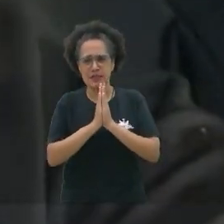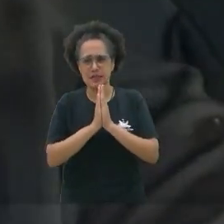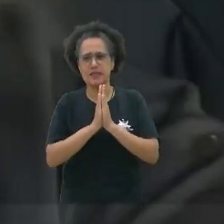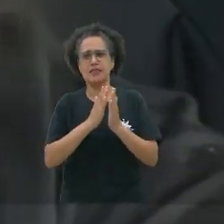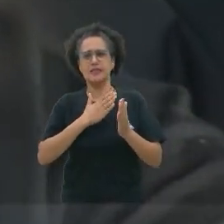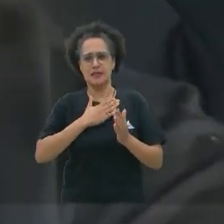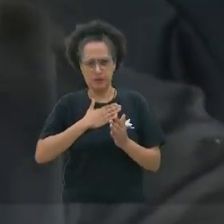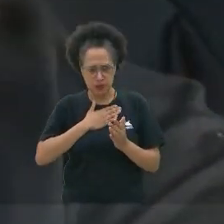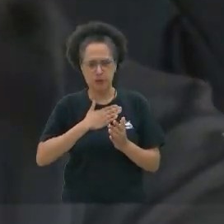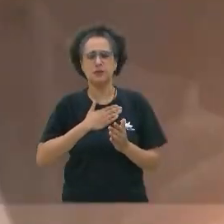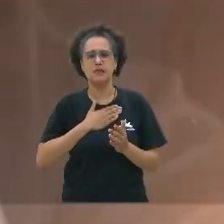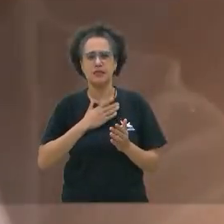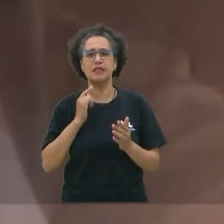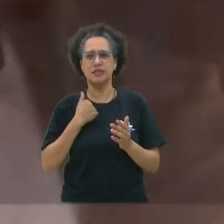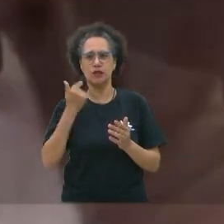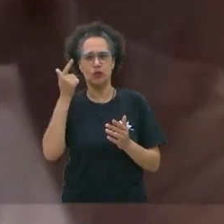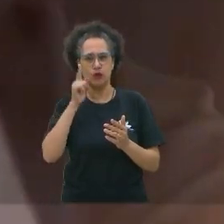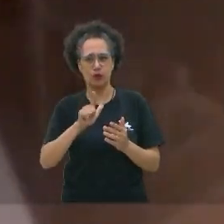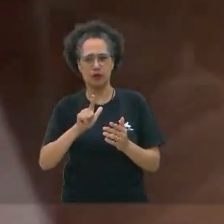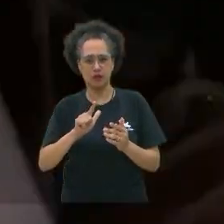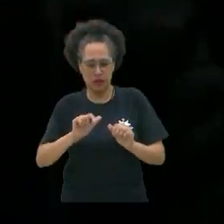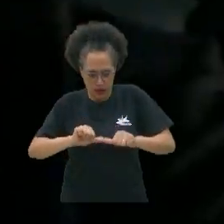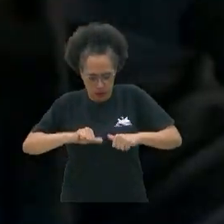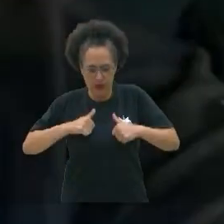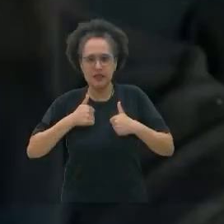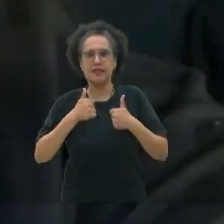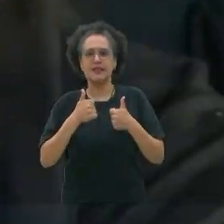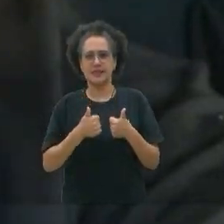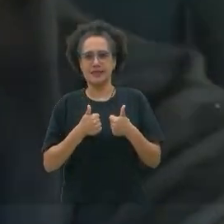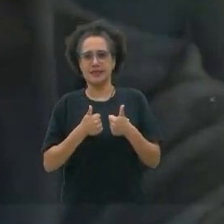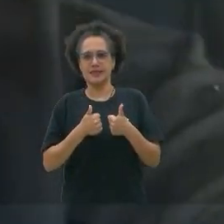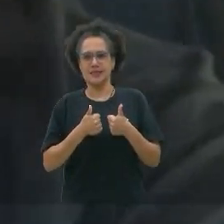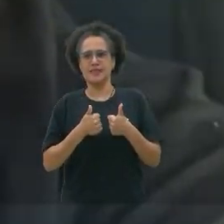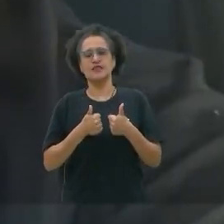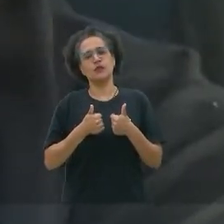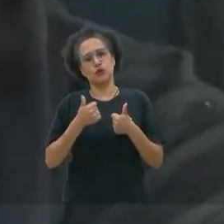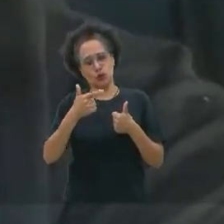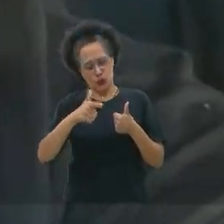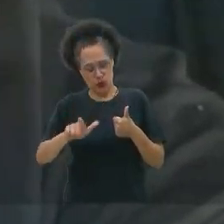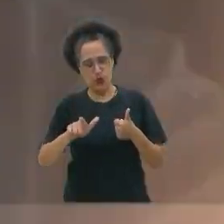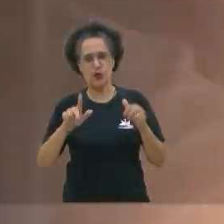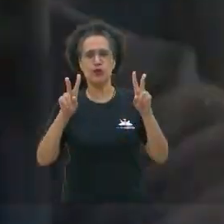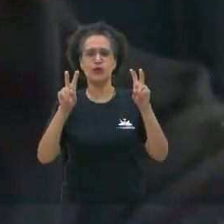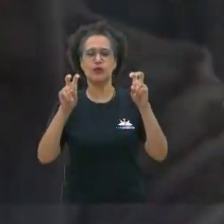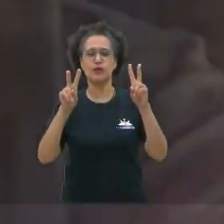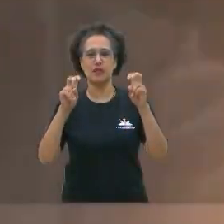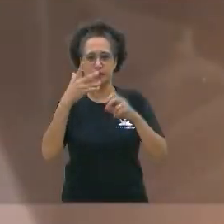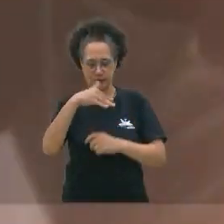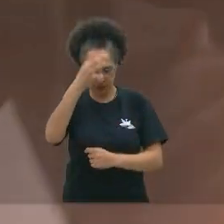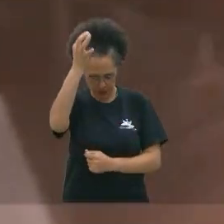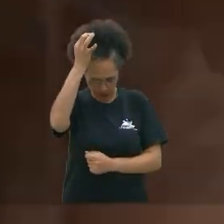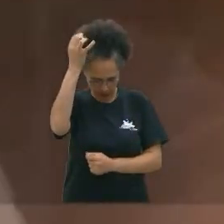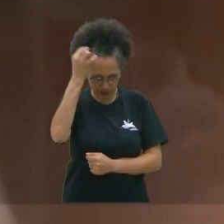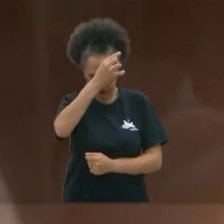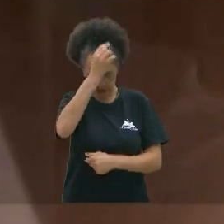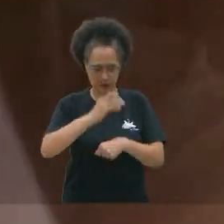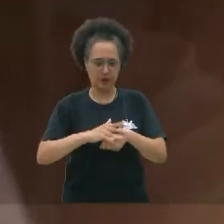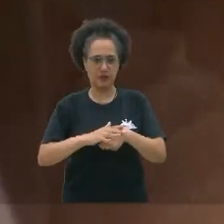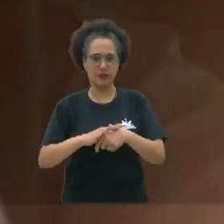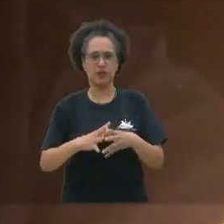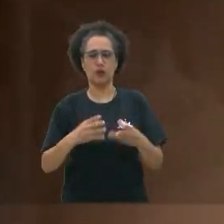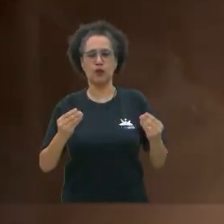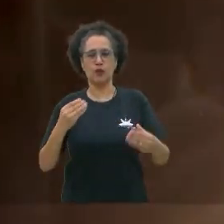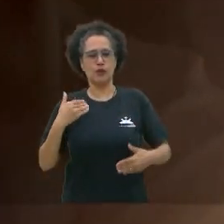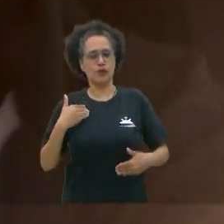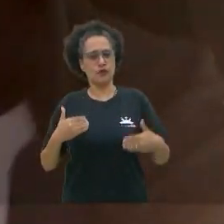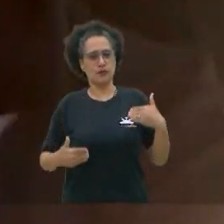logo eu possa estar restabelecido. E o tema de hoje não poderia ser outro senão o Espírito Santo que cura o corpo. Então